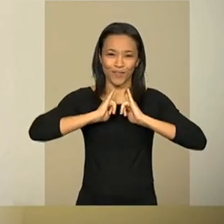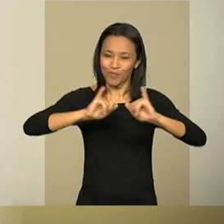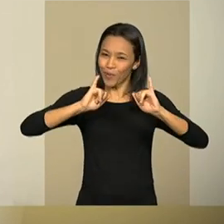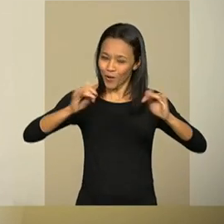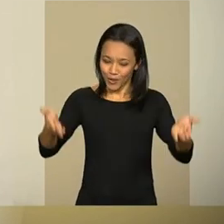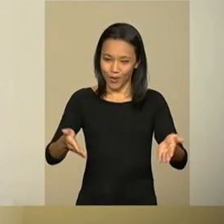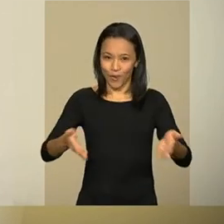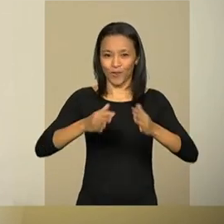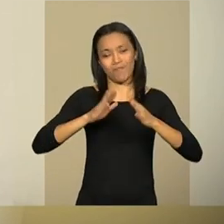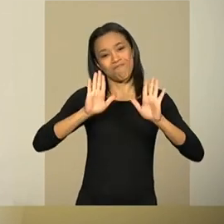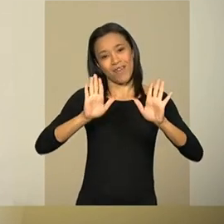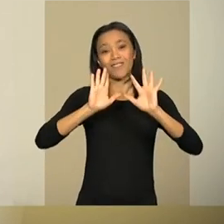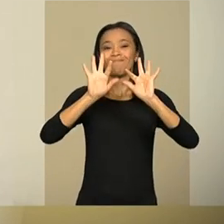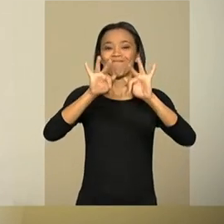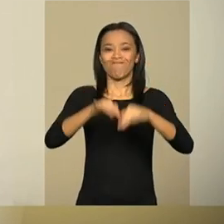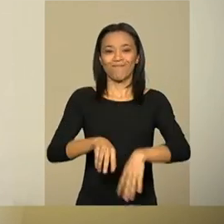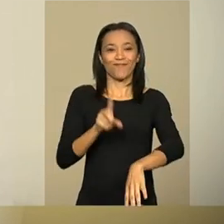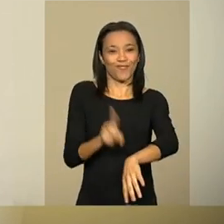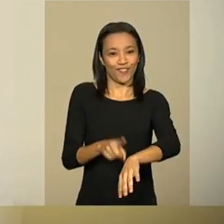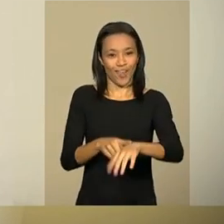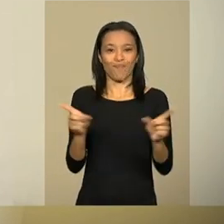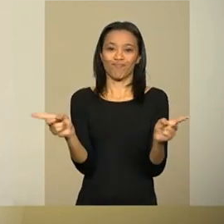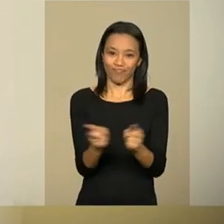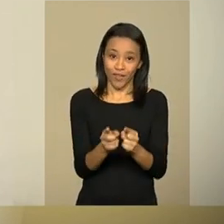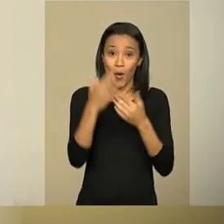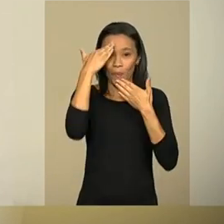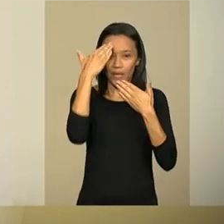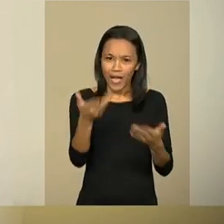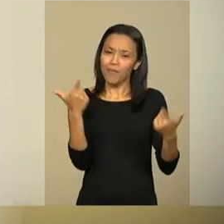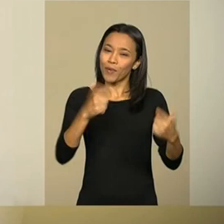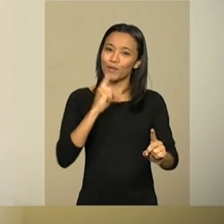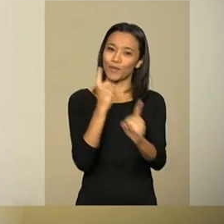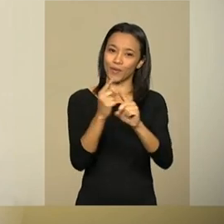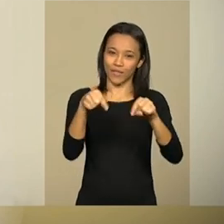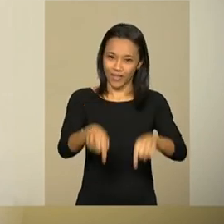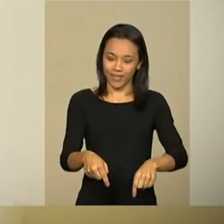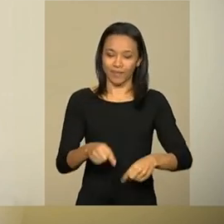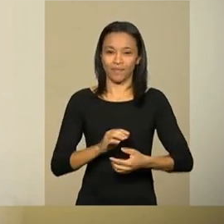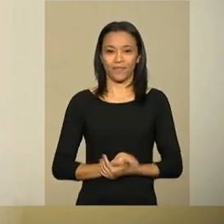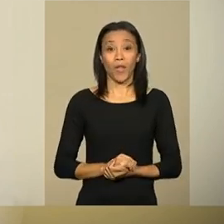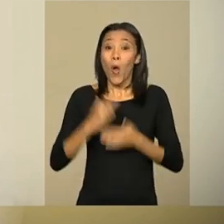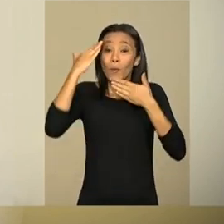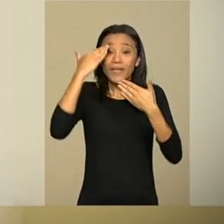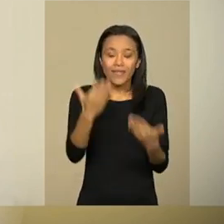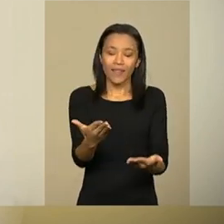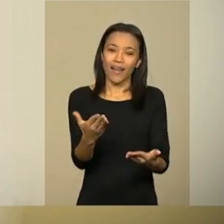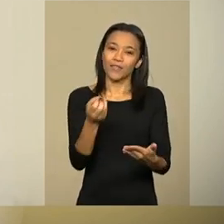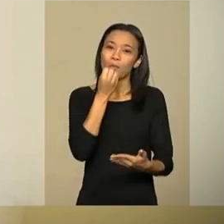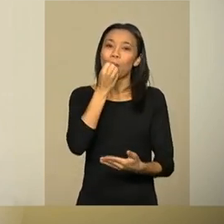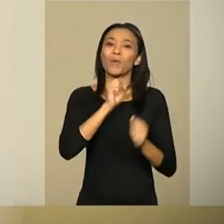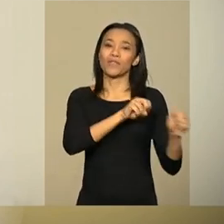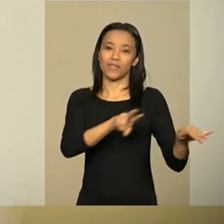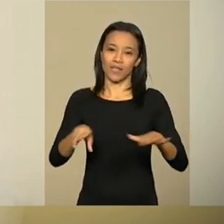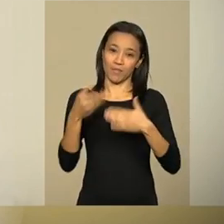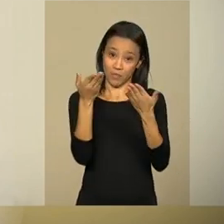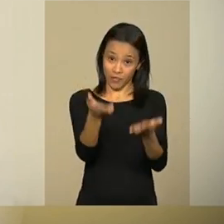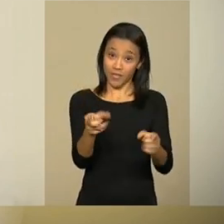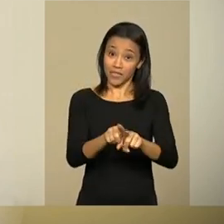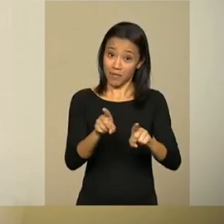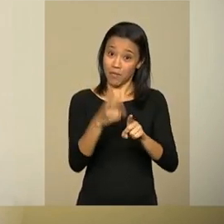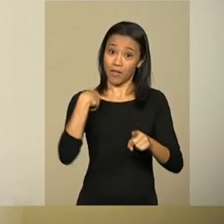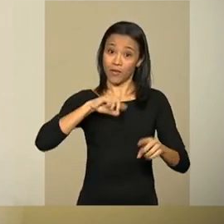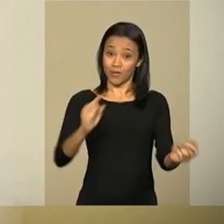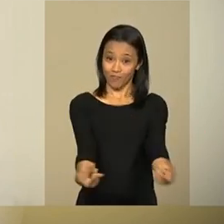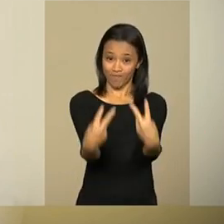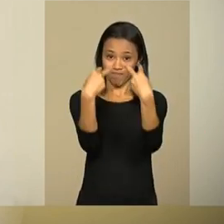que a senhora deu aqui hoje mas infelizmente o nosso tempo chegou ao fim obrigado por mais esse café Obrigada Luciano uma boa semana para você e para os